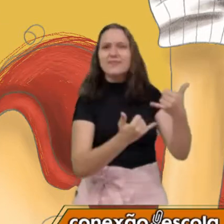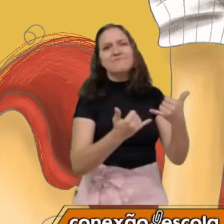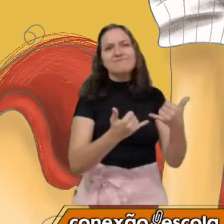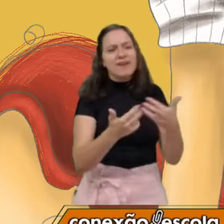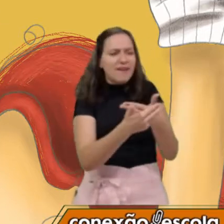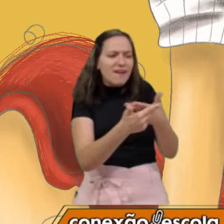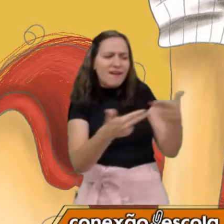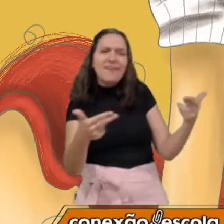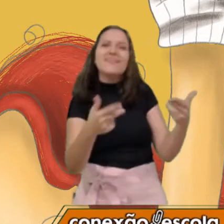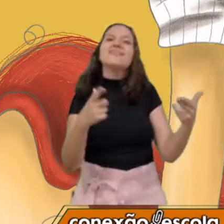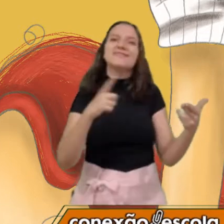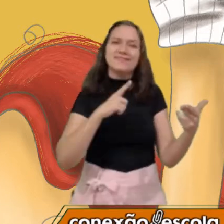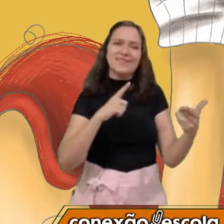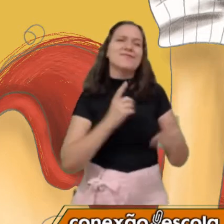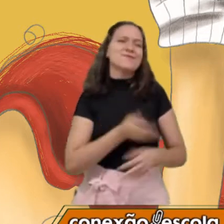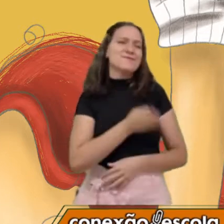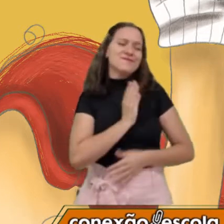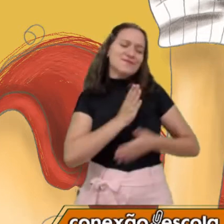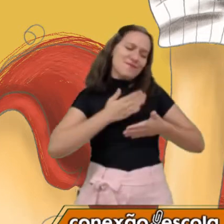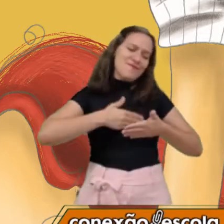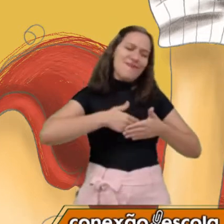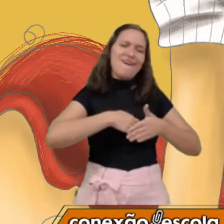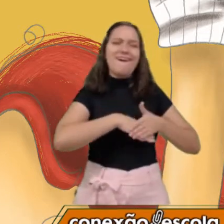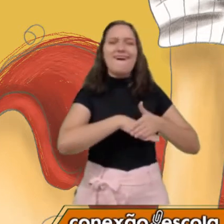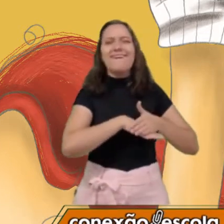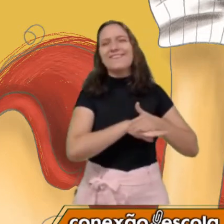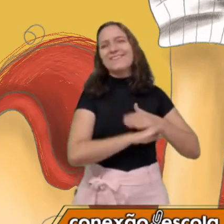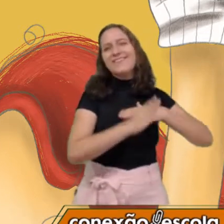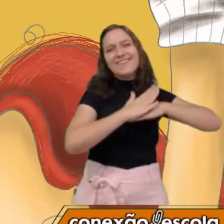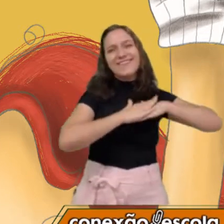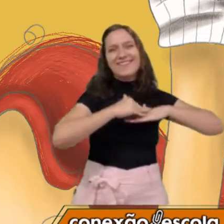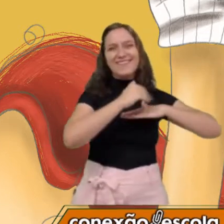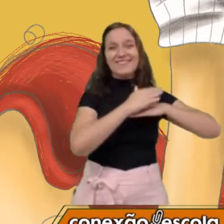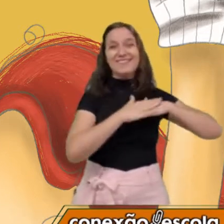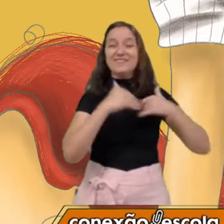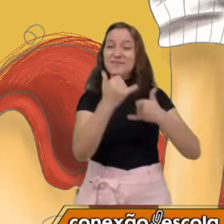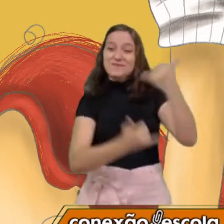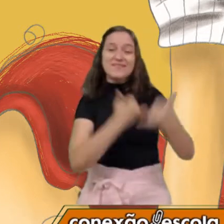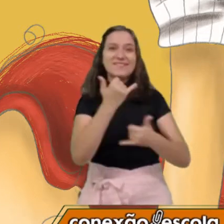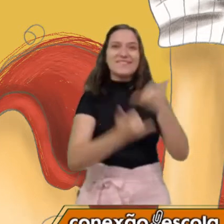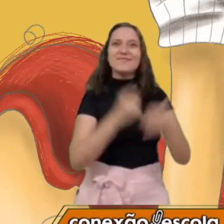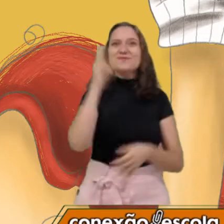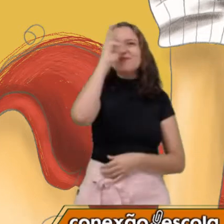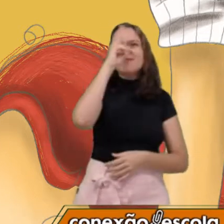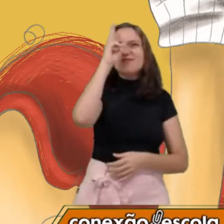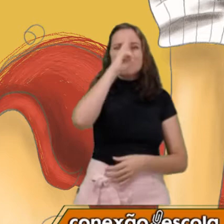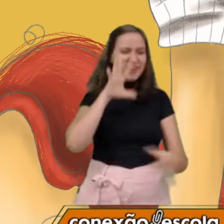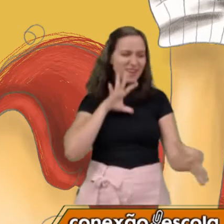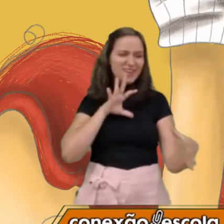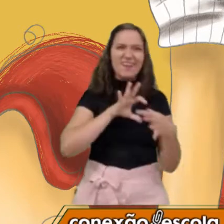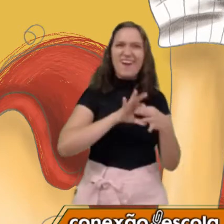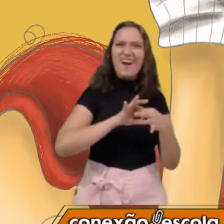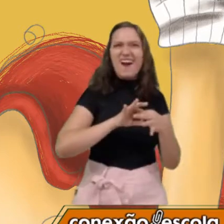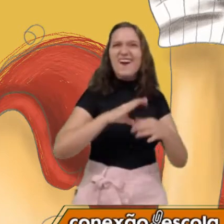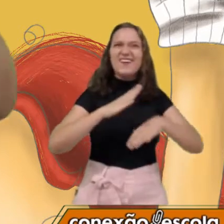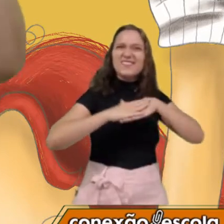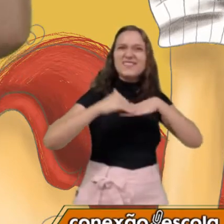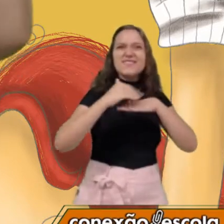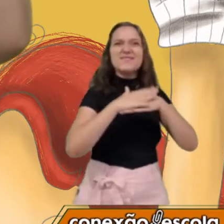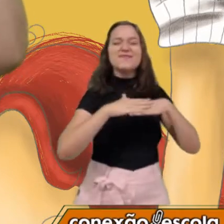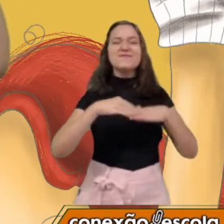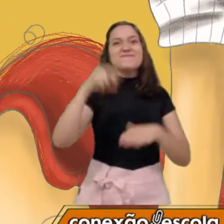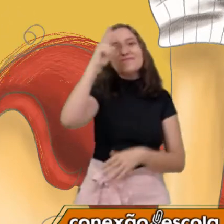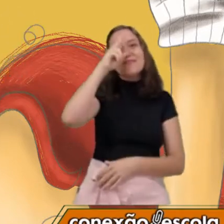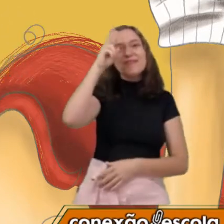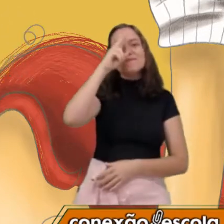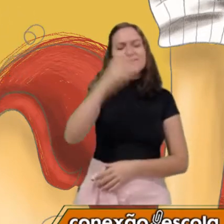brinquedo tem lugar no coração o brinquedo carrega uma história de afeto e memória ganha